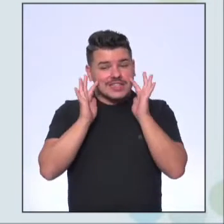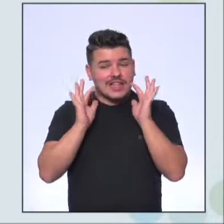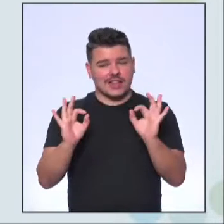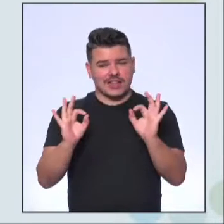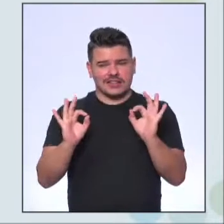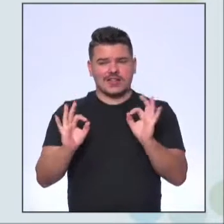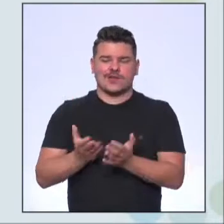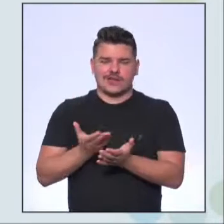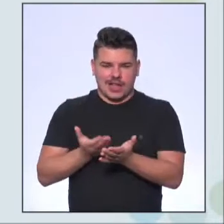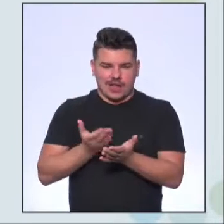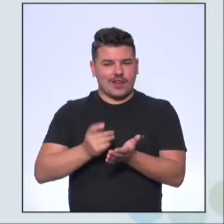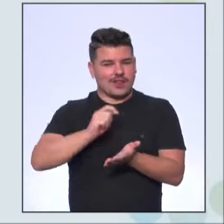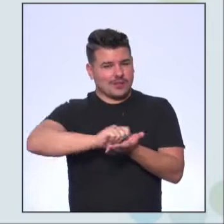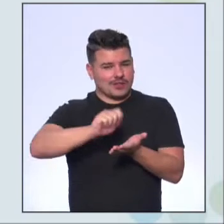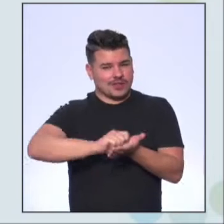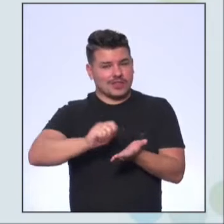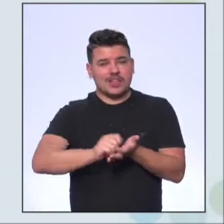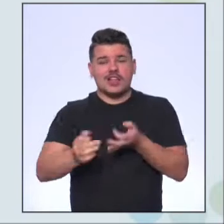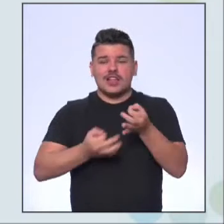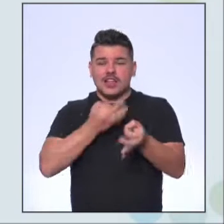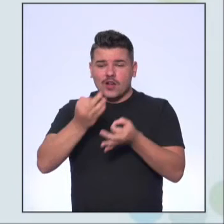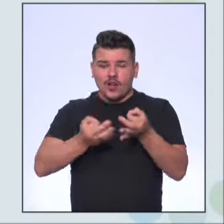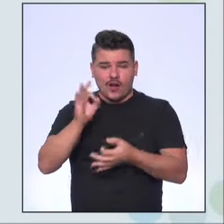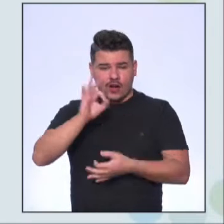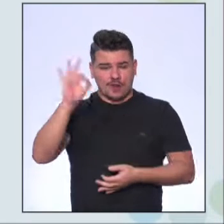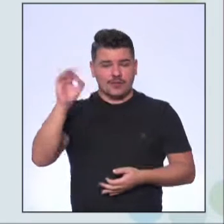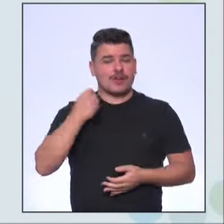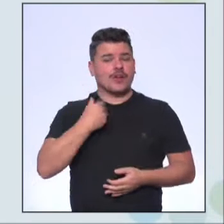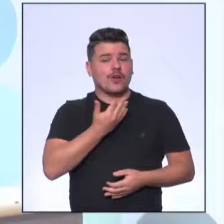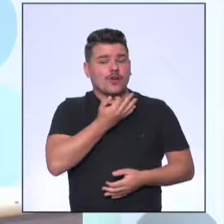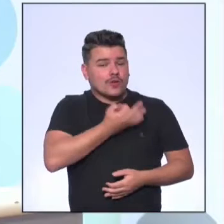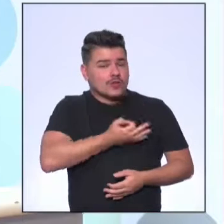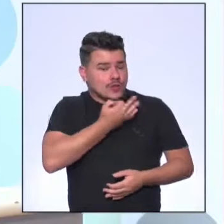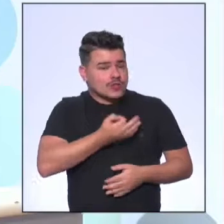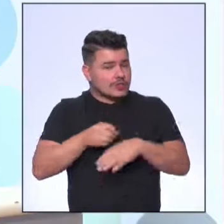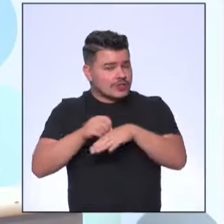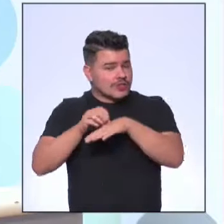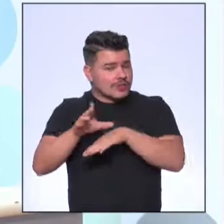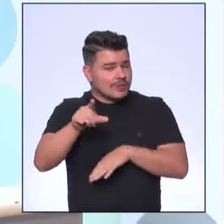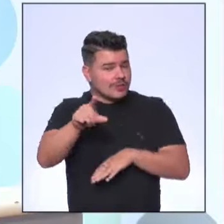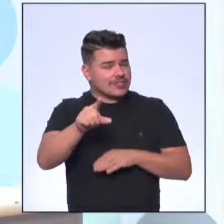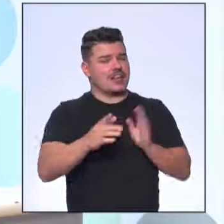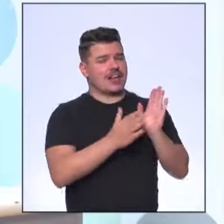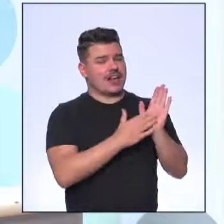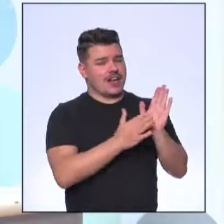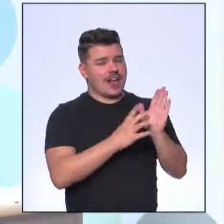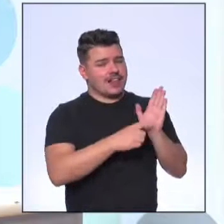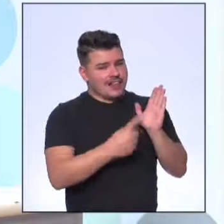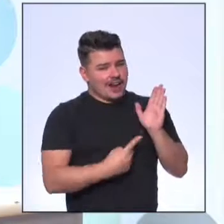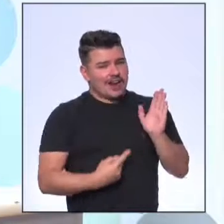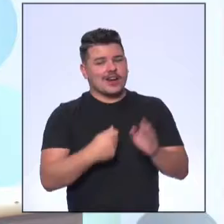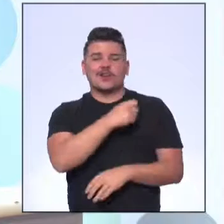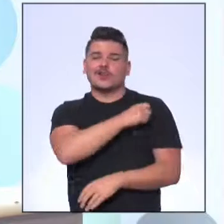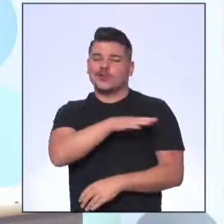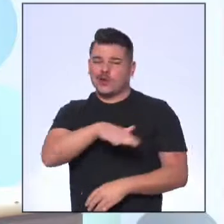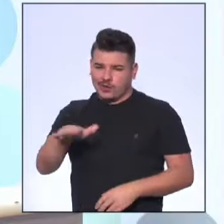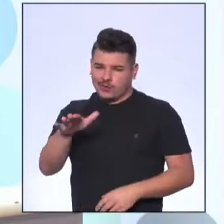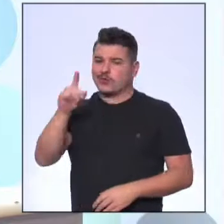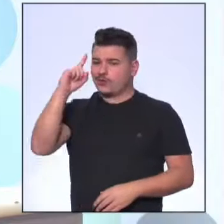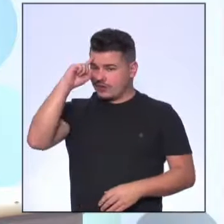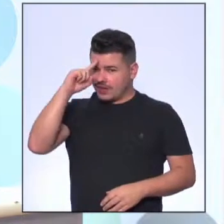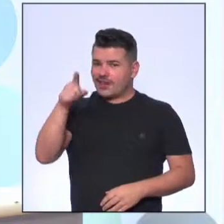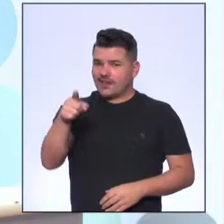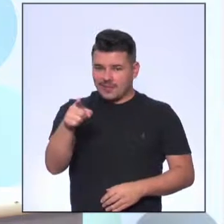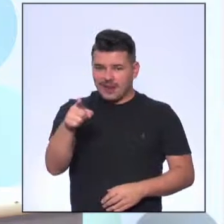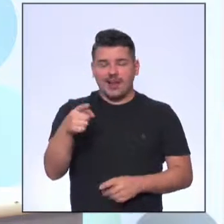registros relevantes. Sugestão: tenha o caderno do aluno em suas mãos. Ok? Então, é muito importante essas anotações, tá,